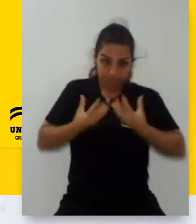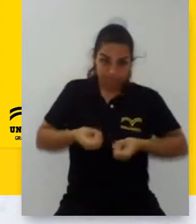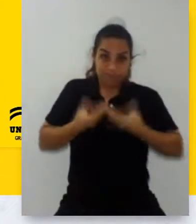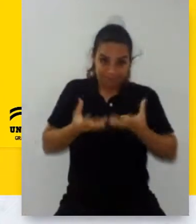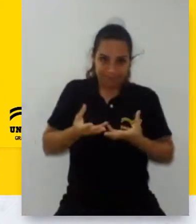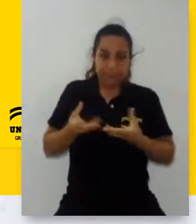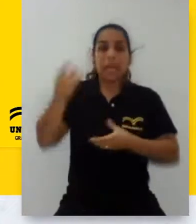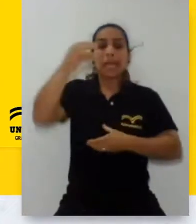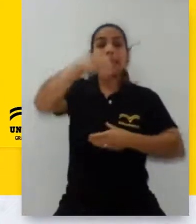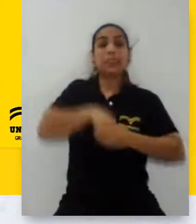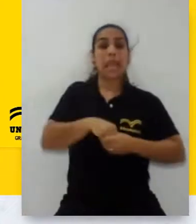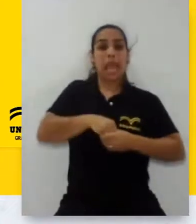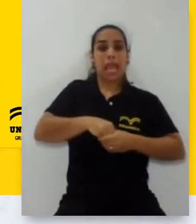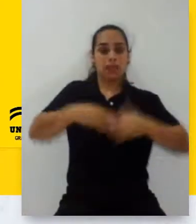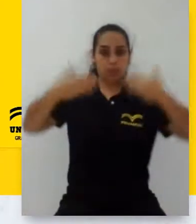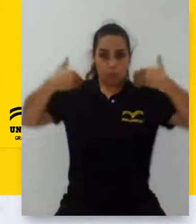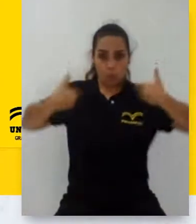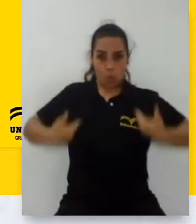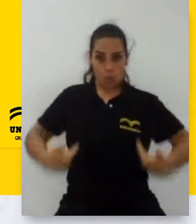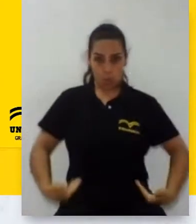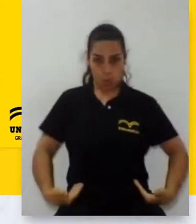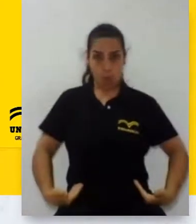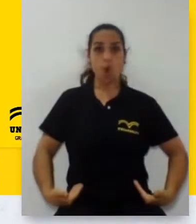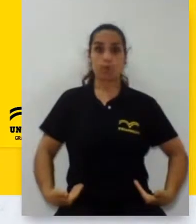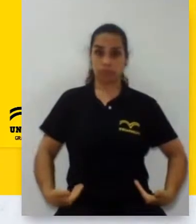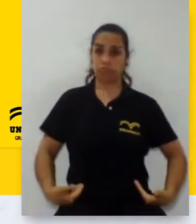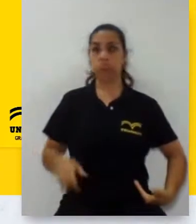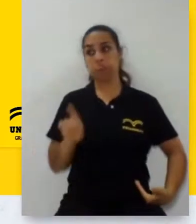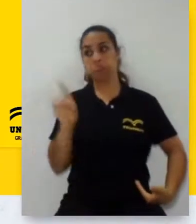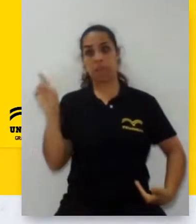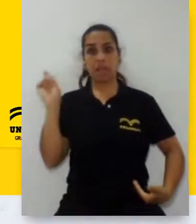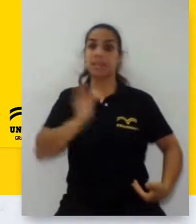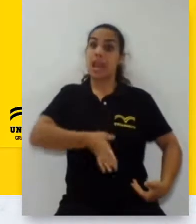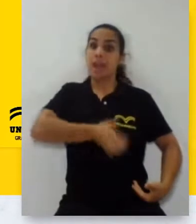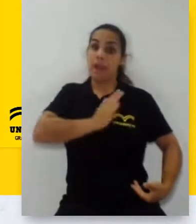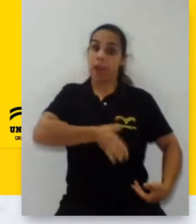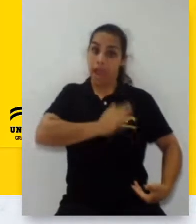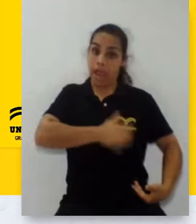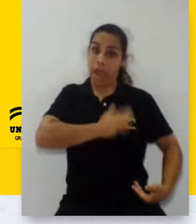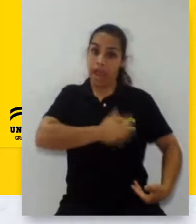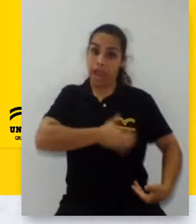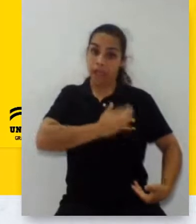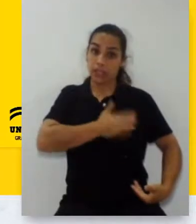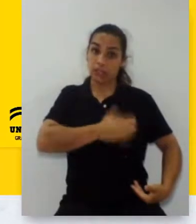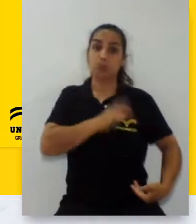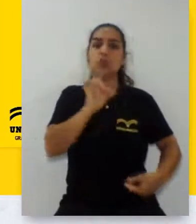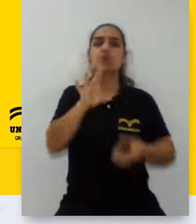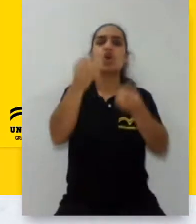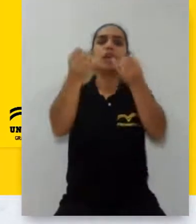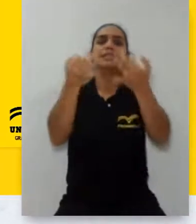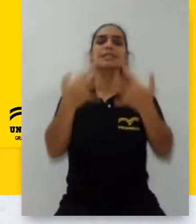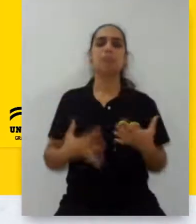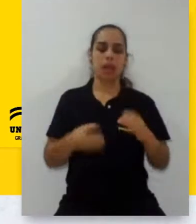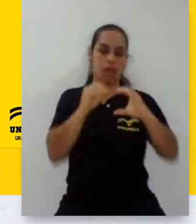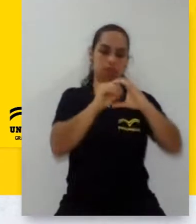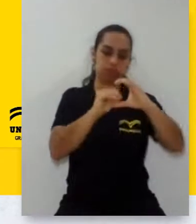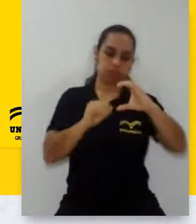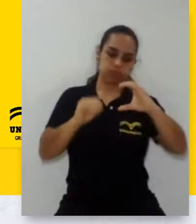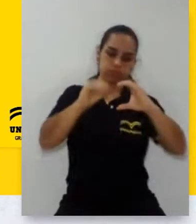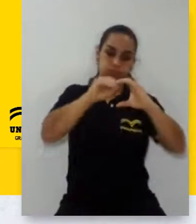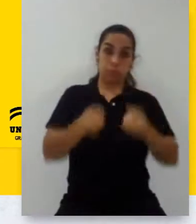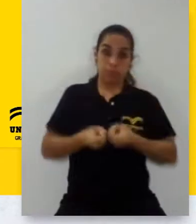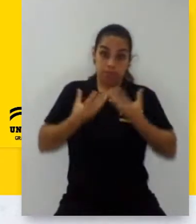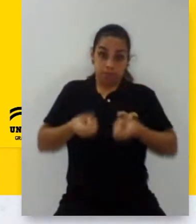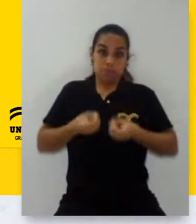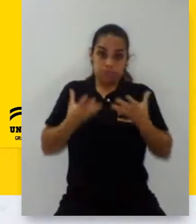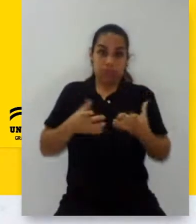músculo cardíaco, mas poderia ser um músculo esquelético, enfim. A mitocôndria, só para falar para vocês, né? Nós temos melhora nesse número de